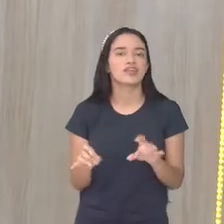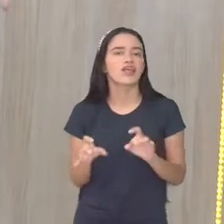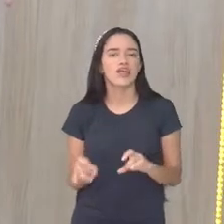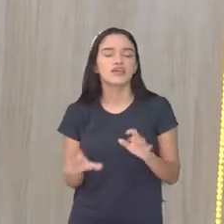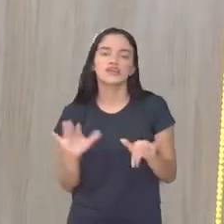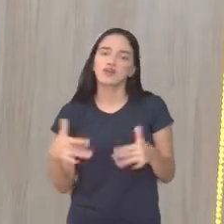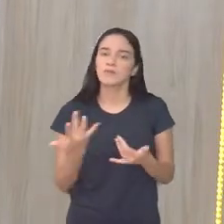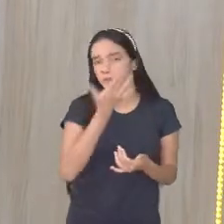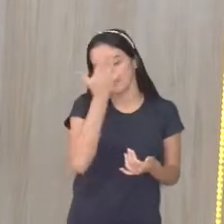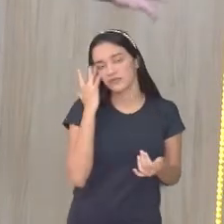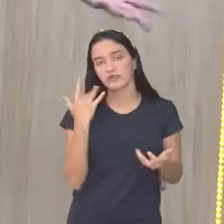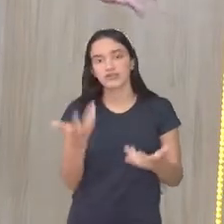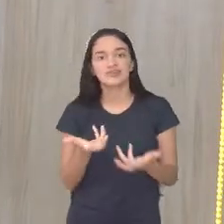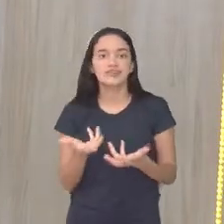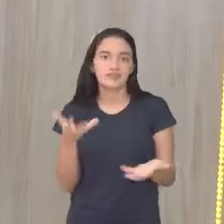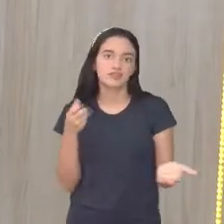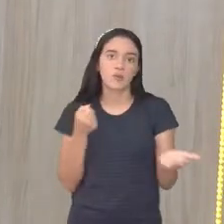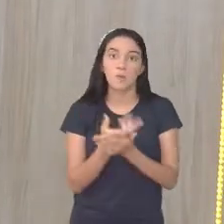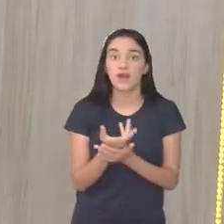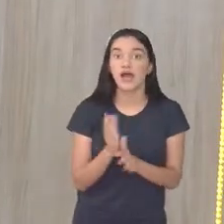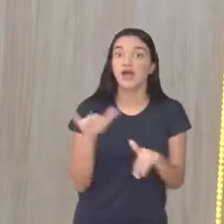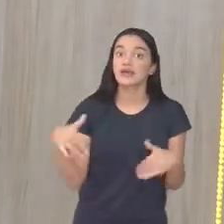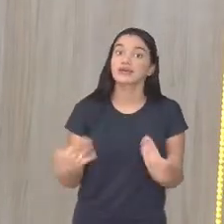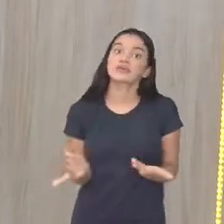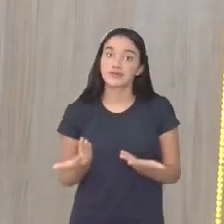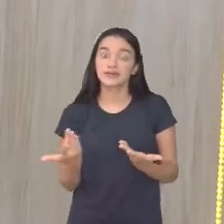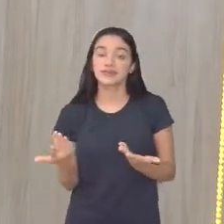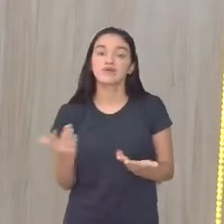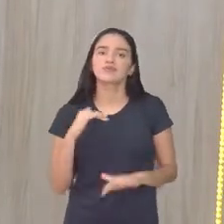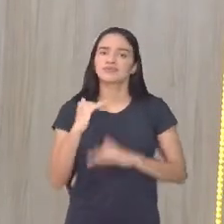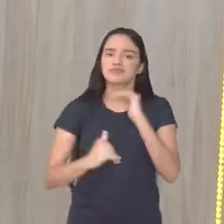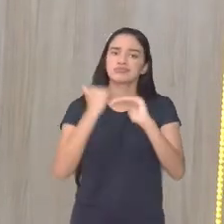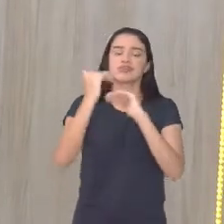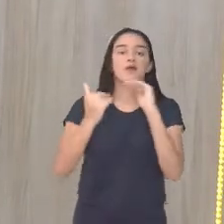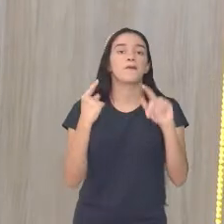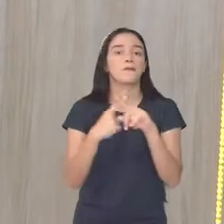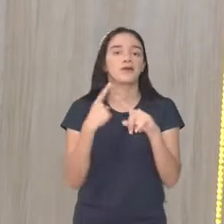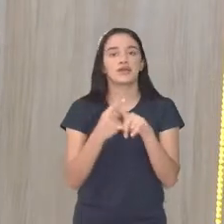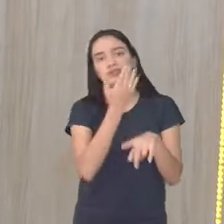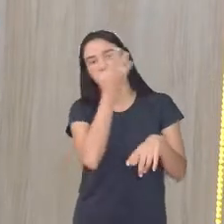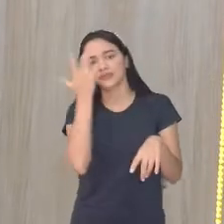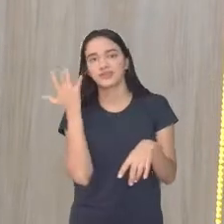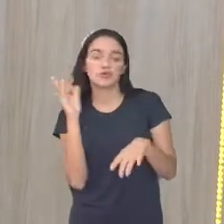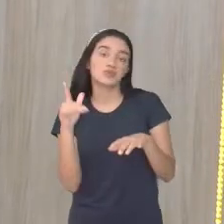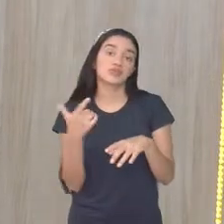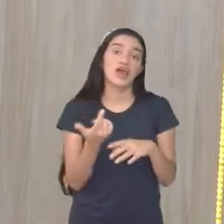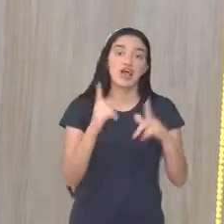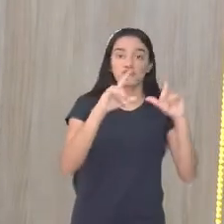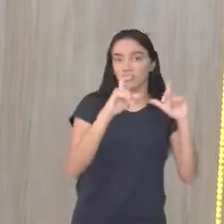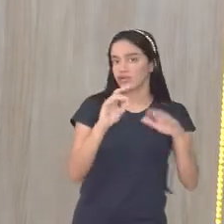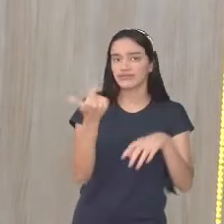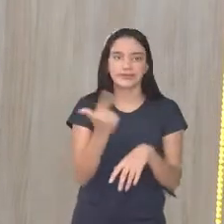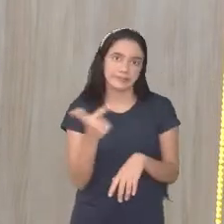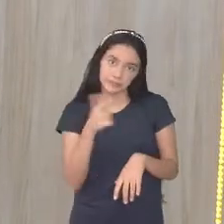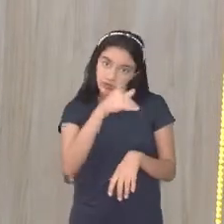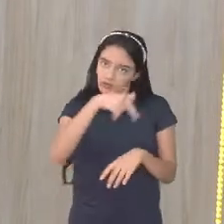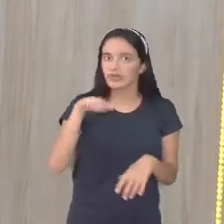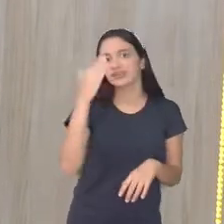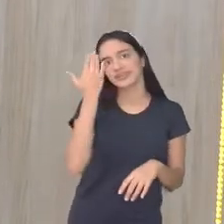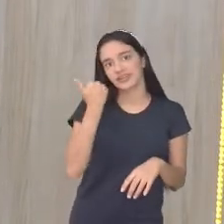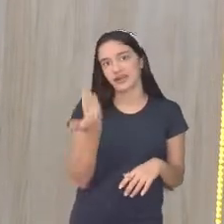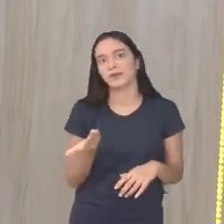de retratar o outro e retratar a si mesmo. E isso é uma coisa muito antiga e vem até os dias de hoje. Hoje mais do